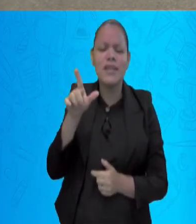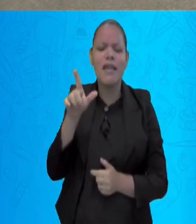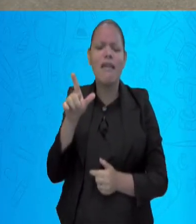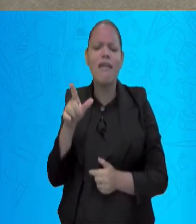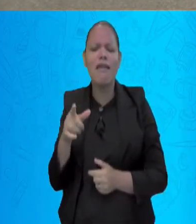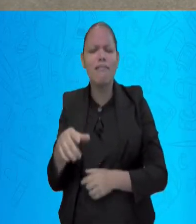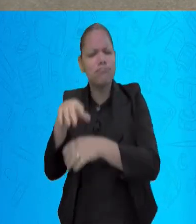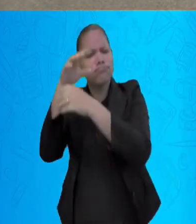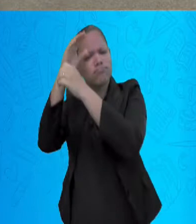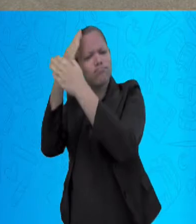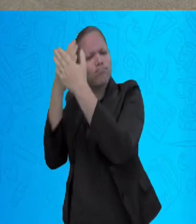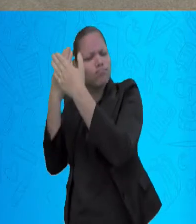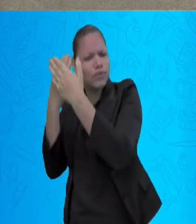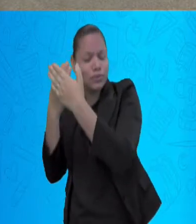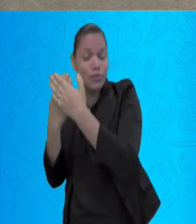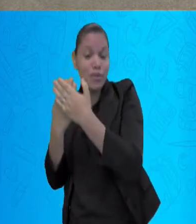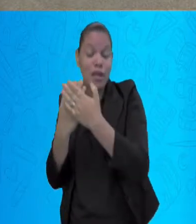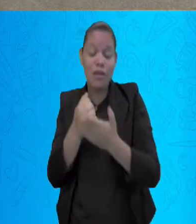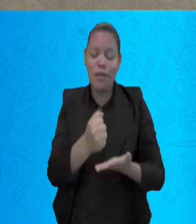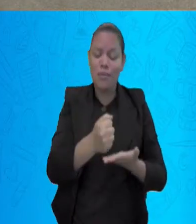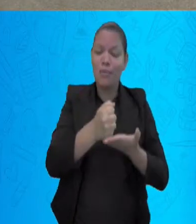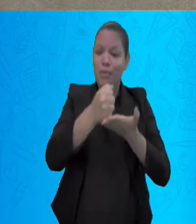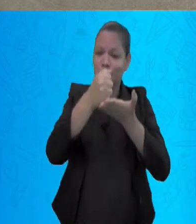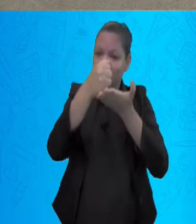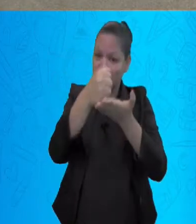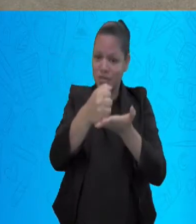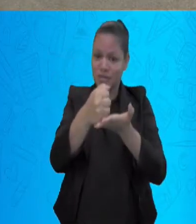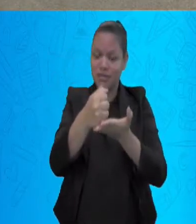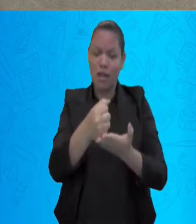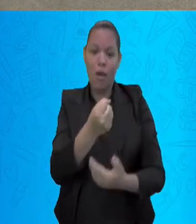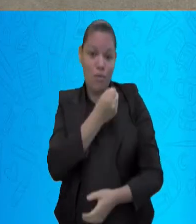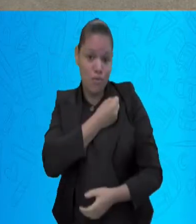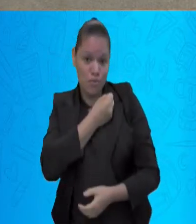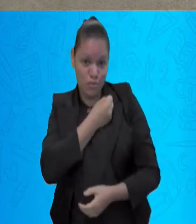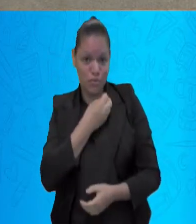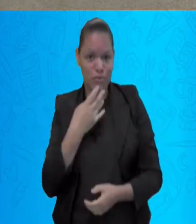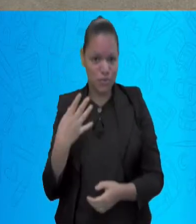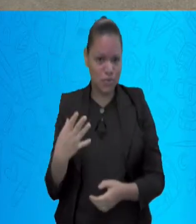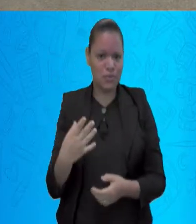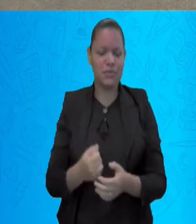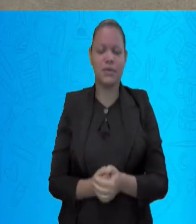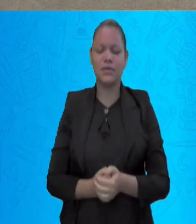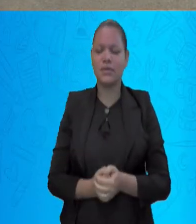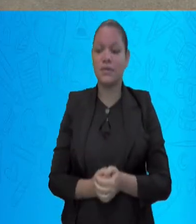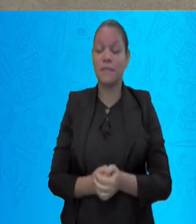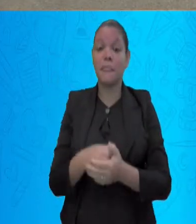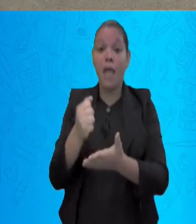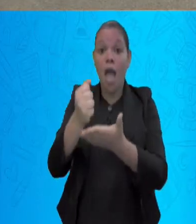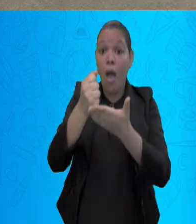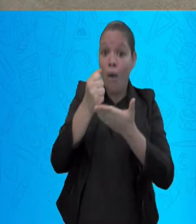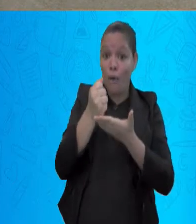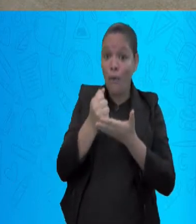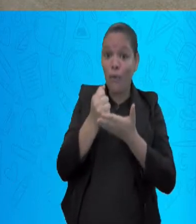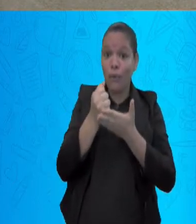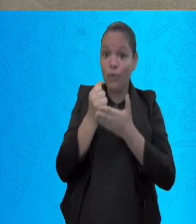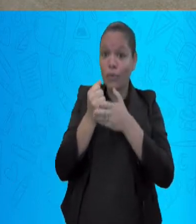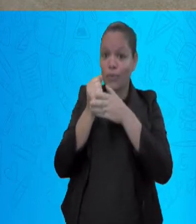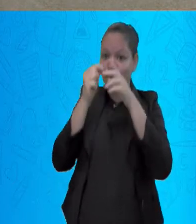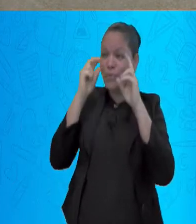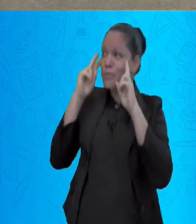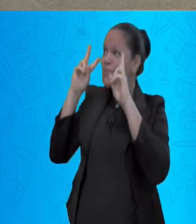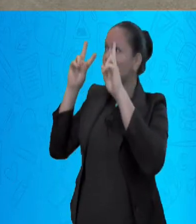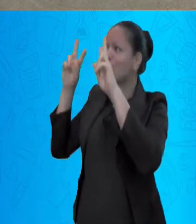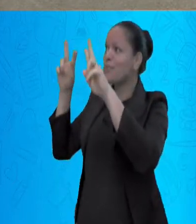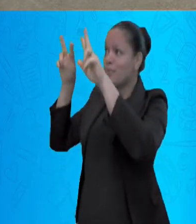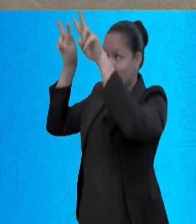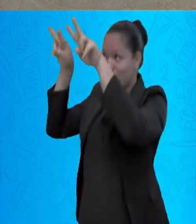é a decimal posicional. Aqui eu trouxe para vocês uma imagem do material dourado que basicamente nós